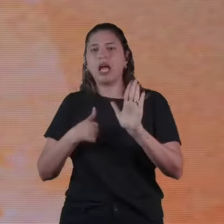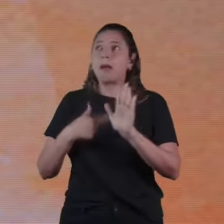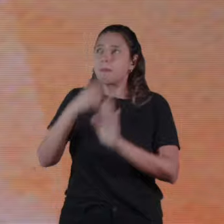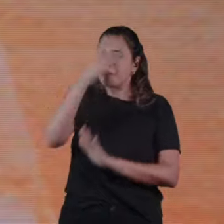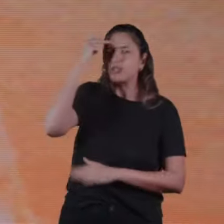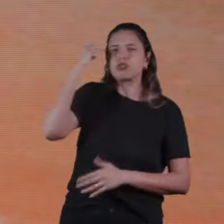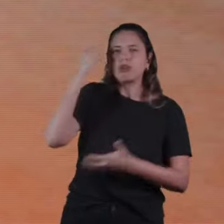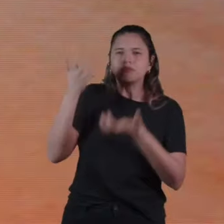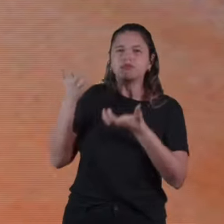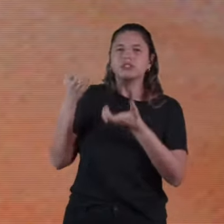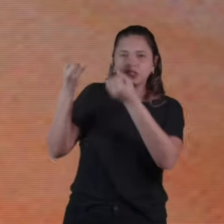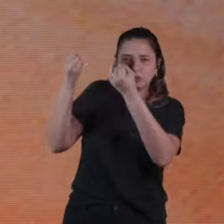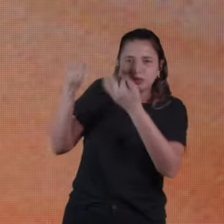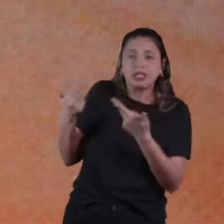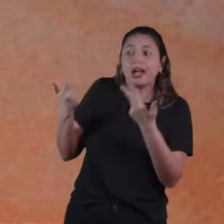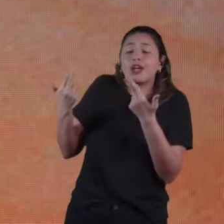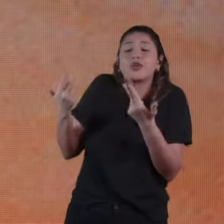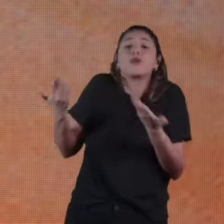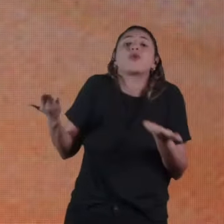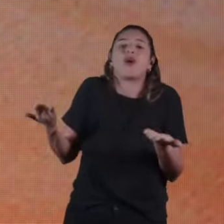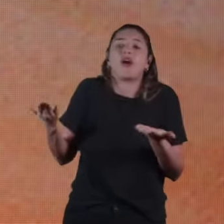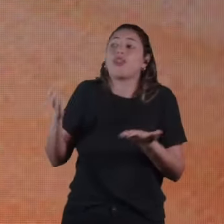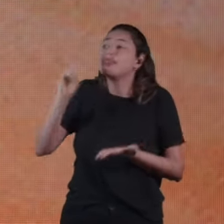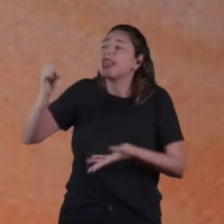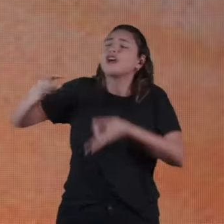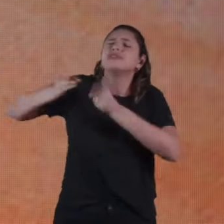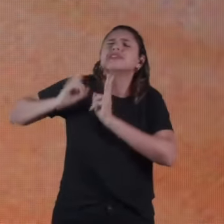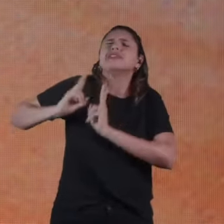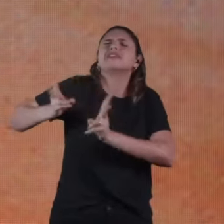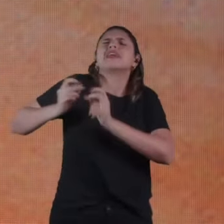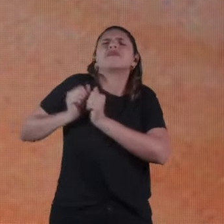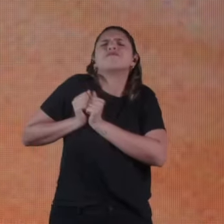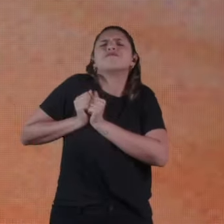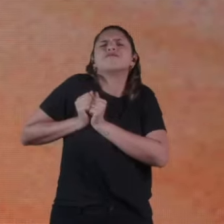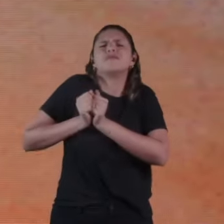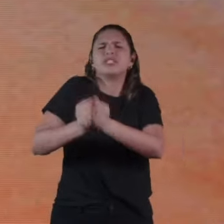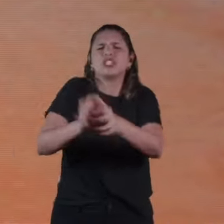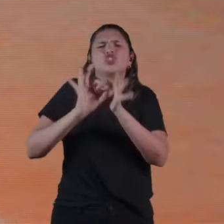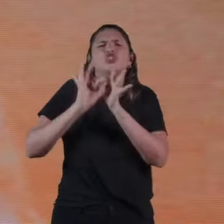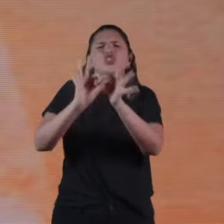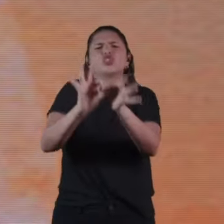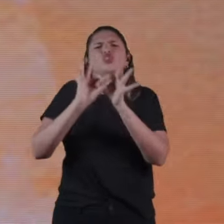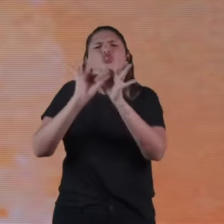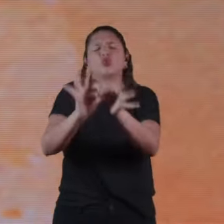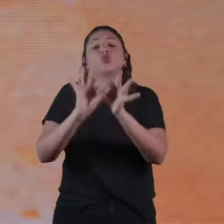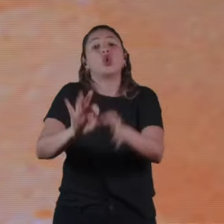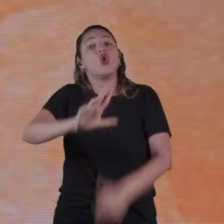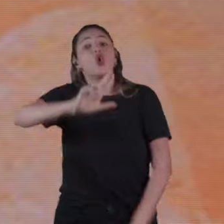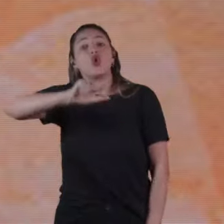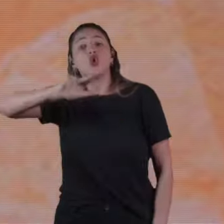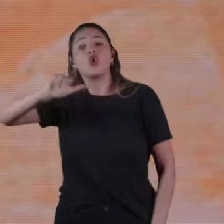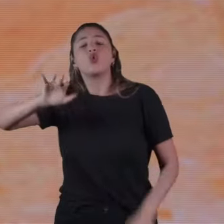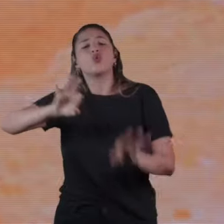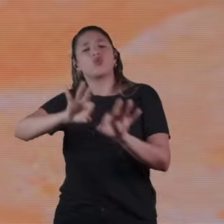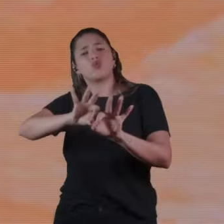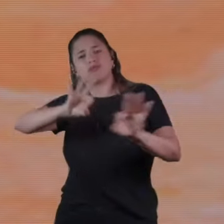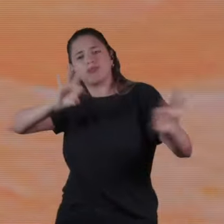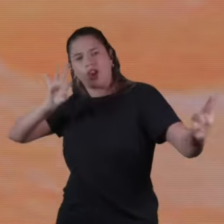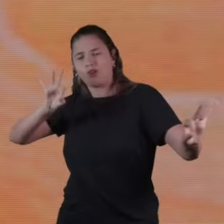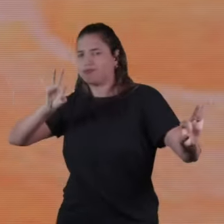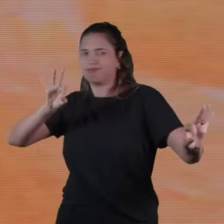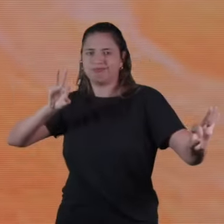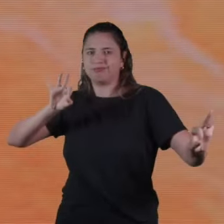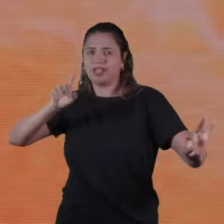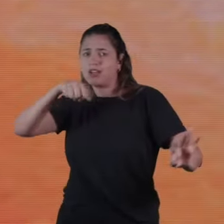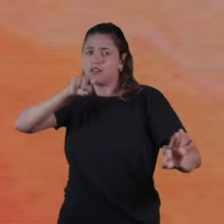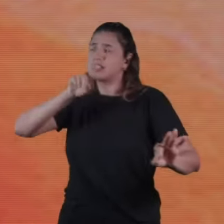coisa: Deus está sempre perto, Ele nunca está longe de você, nem quando você está longe dEle. Você